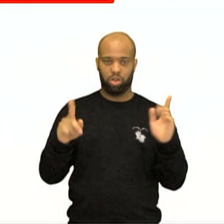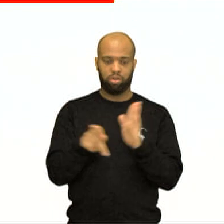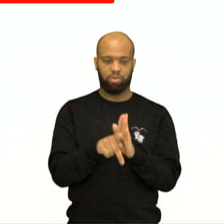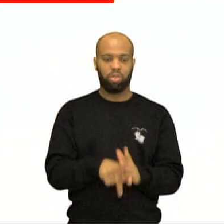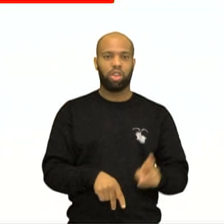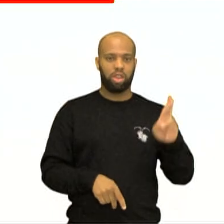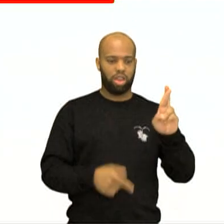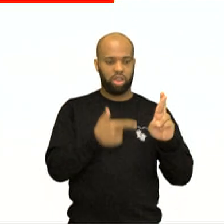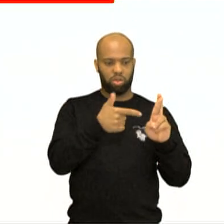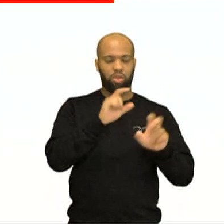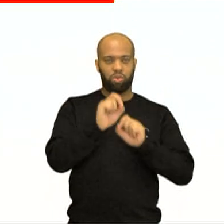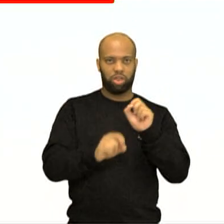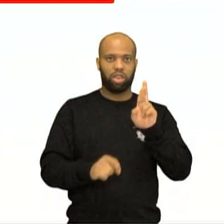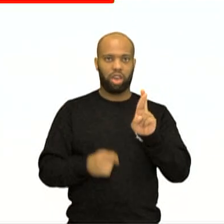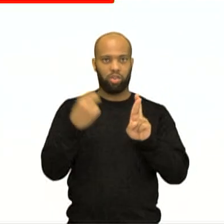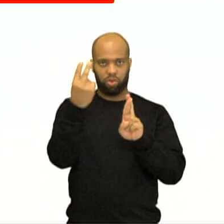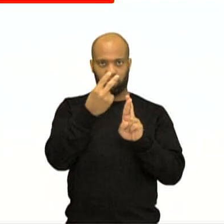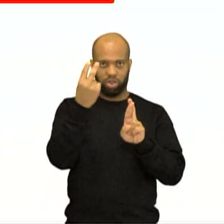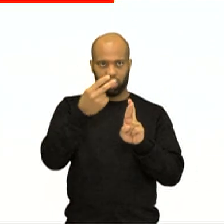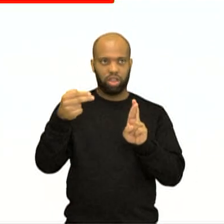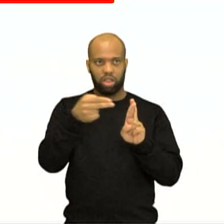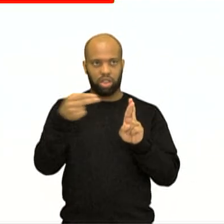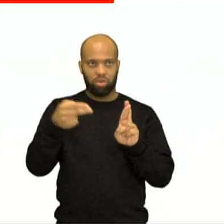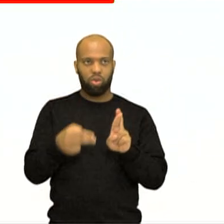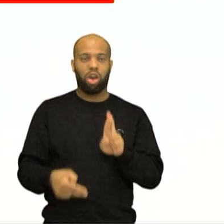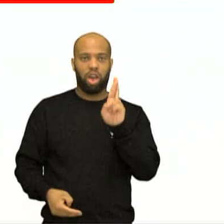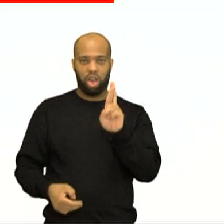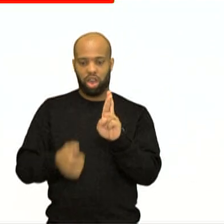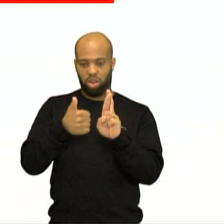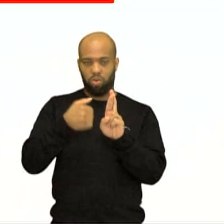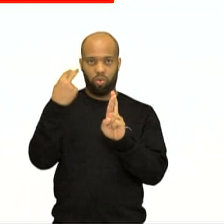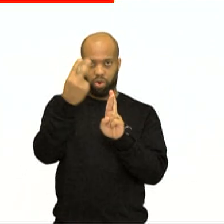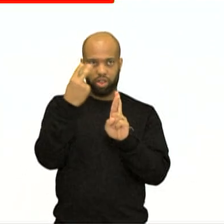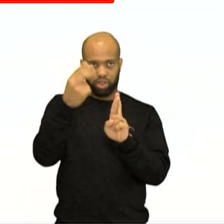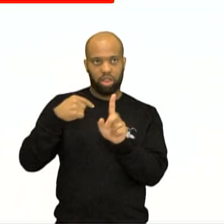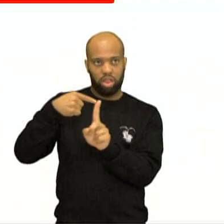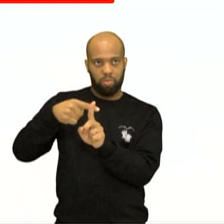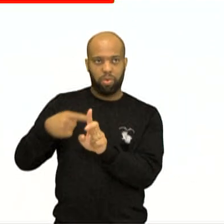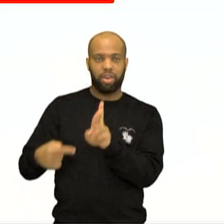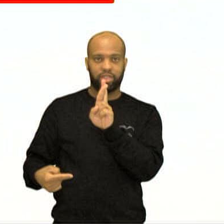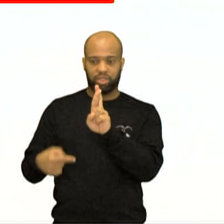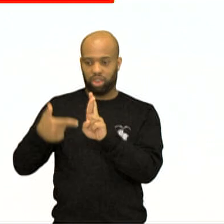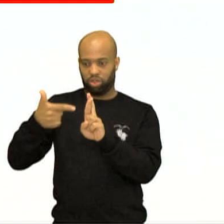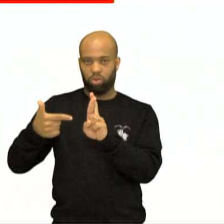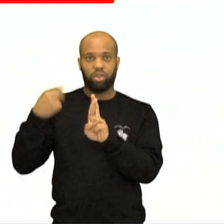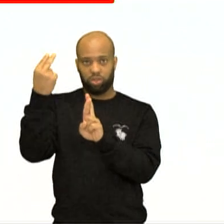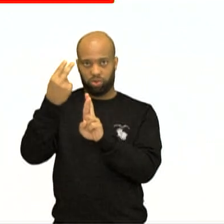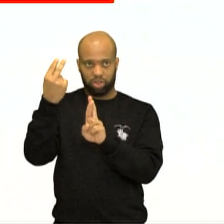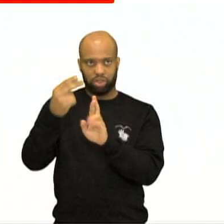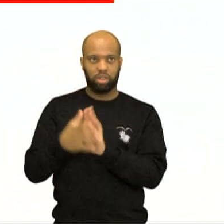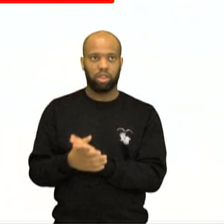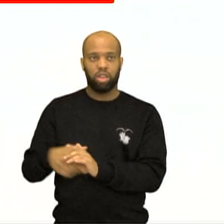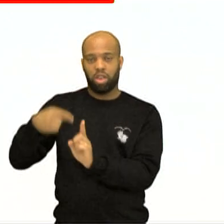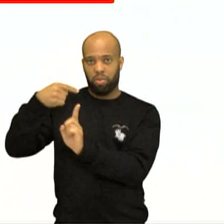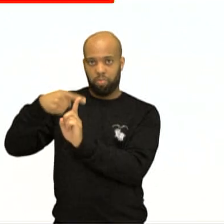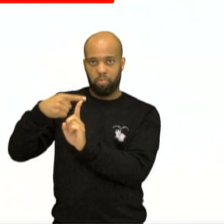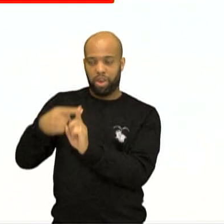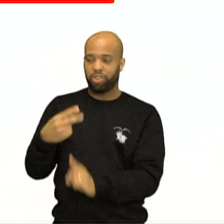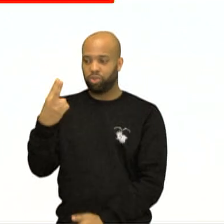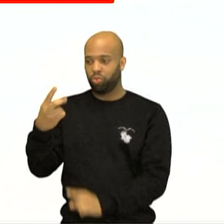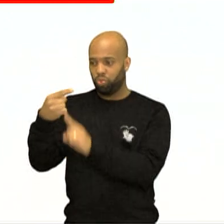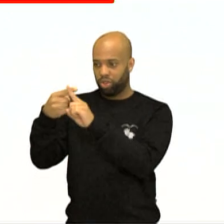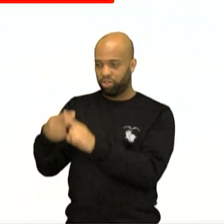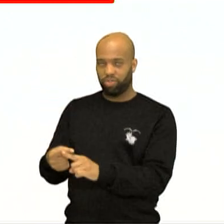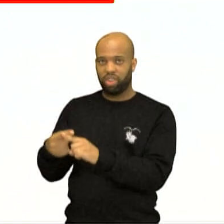ficar R2 ao quadrado é igual a R1 ao quadrado mais R2 ao quadrado mais 2